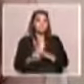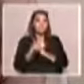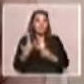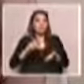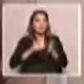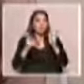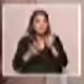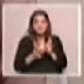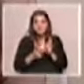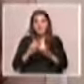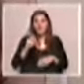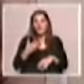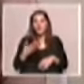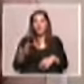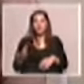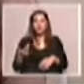tecnologia ou